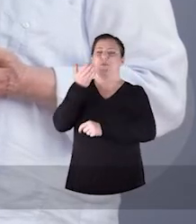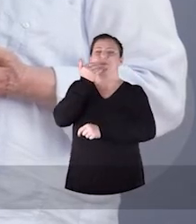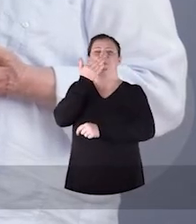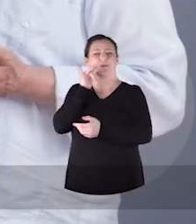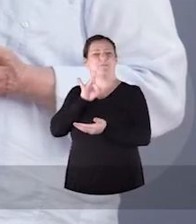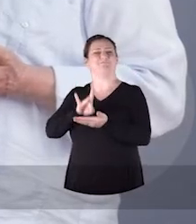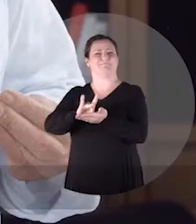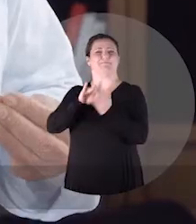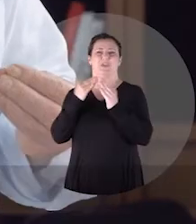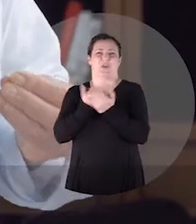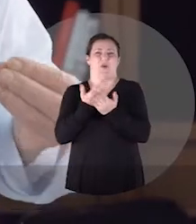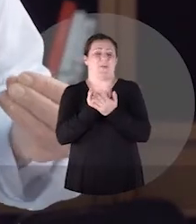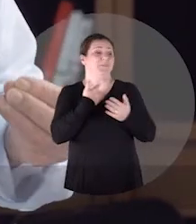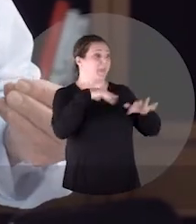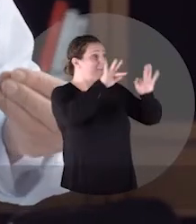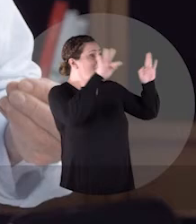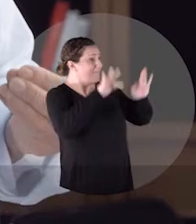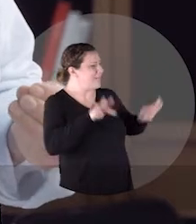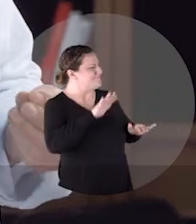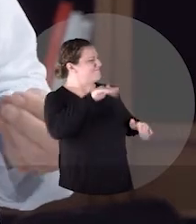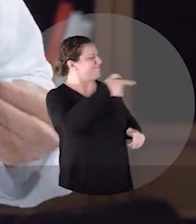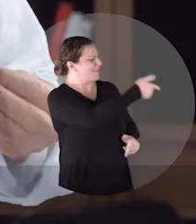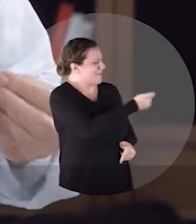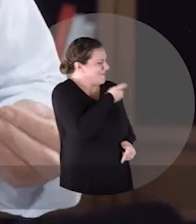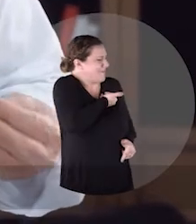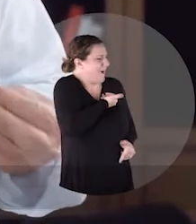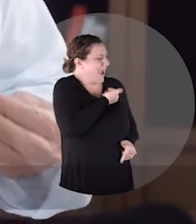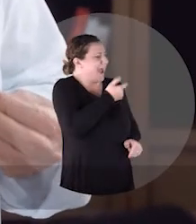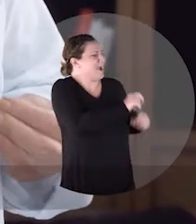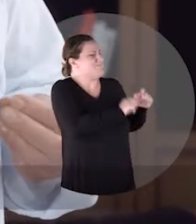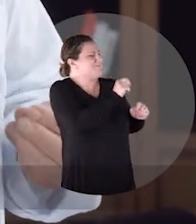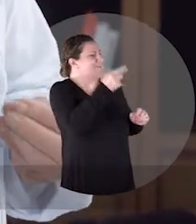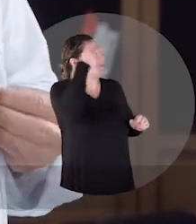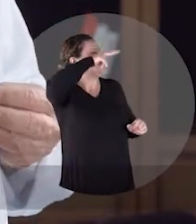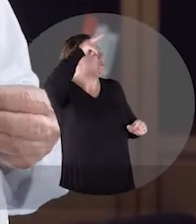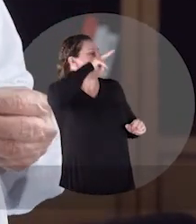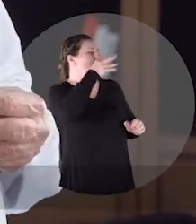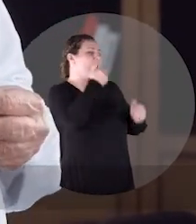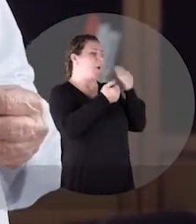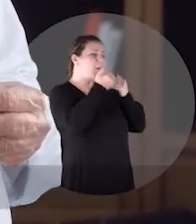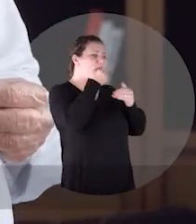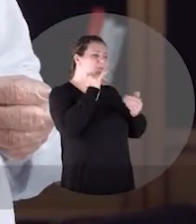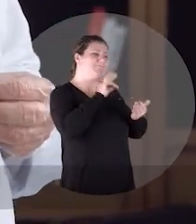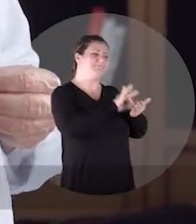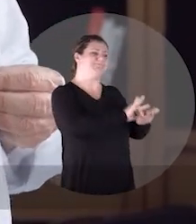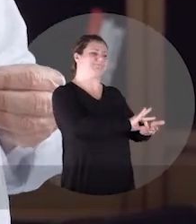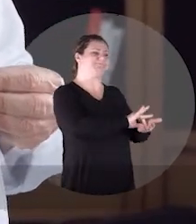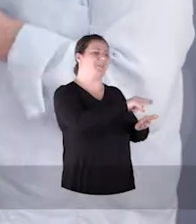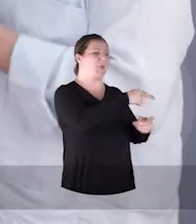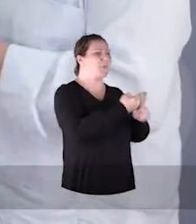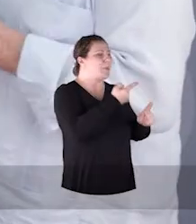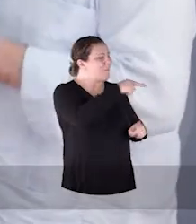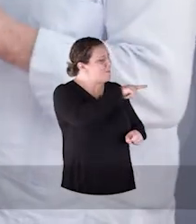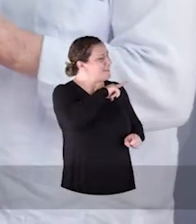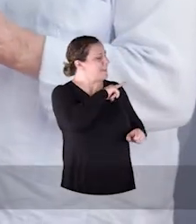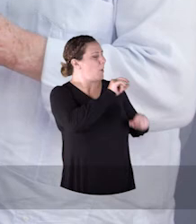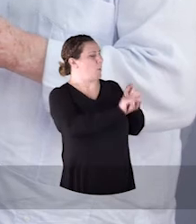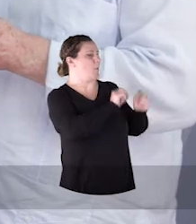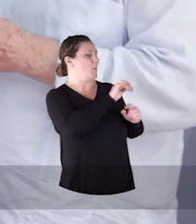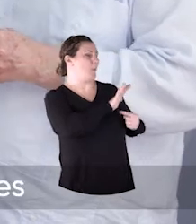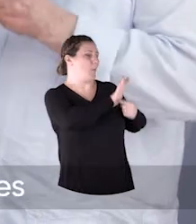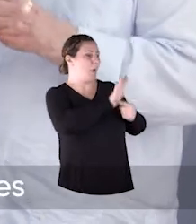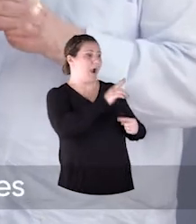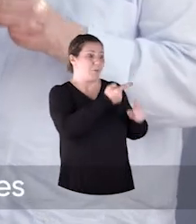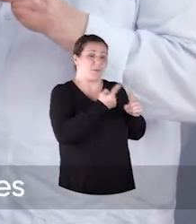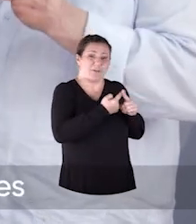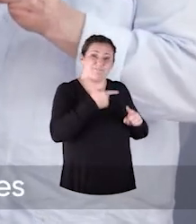ilos almoço e janta nas escolas eu fico feliz quando você conta a história da da merenda escolar porque você tem